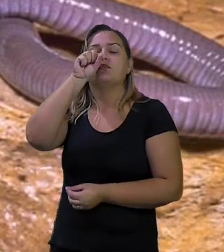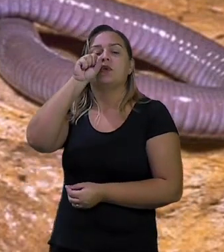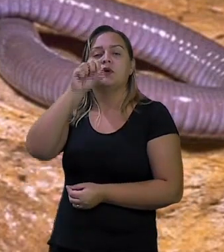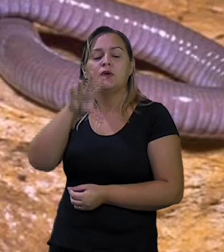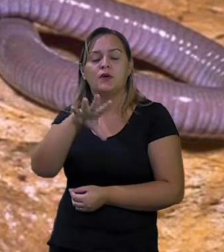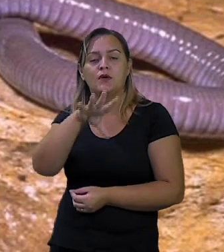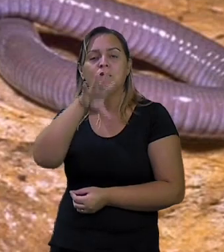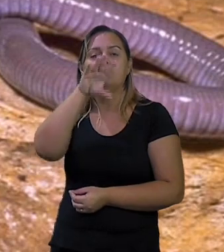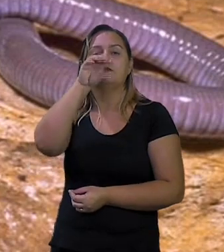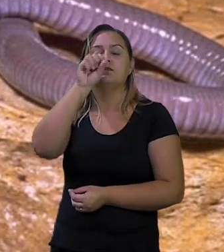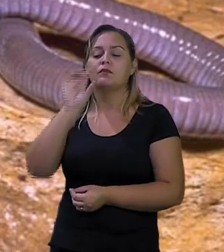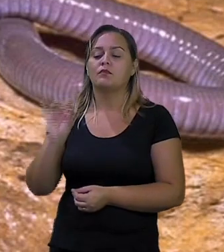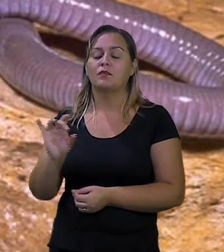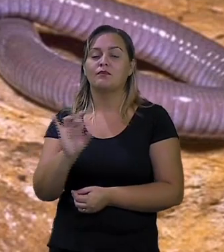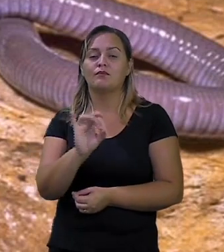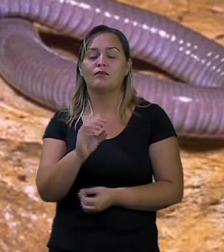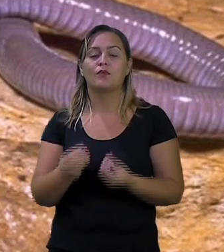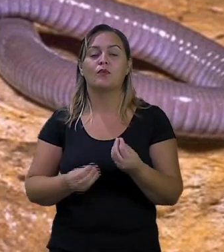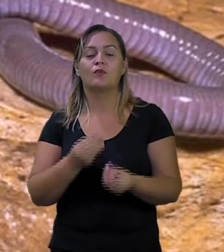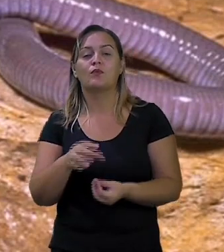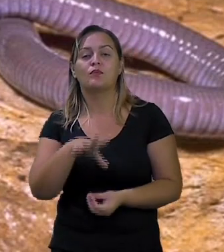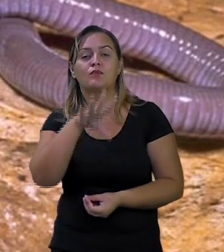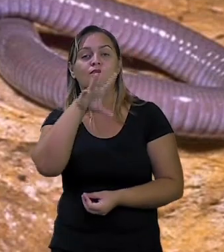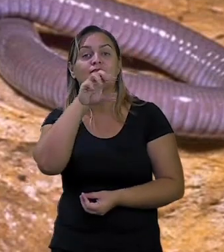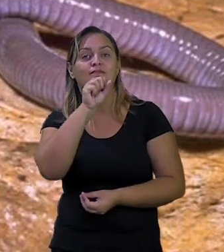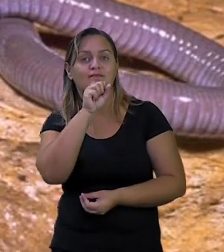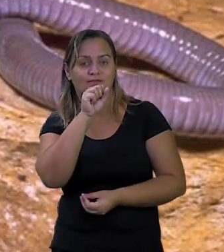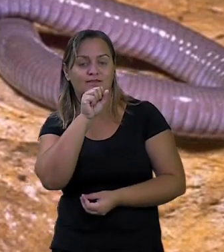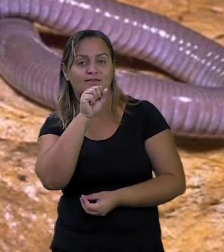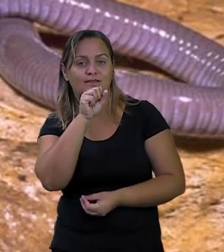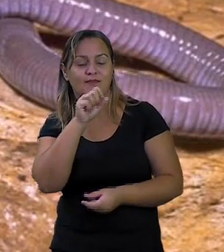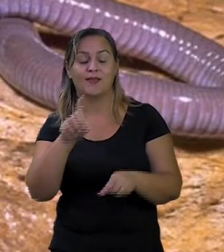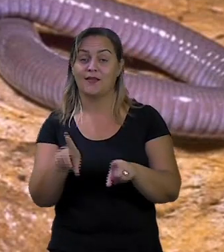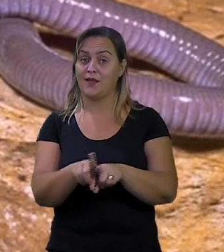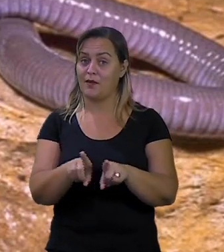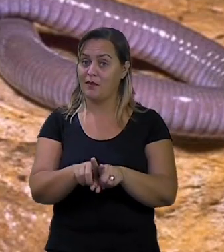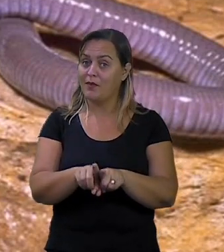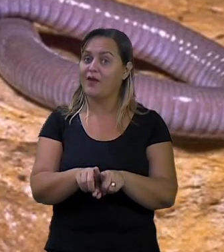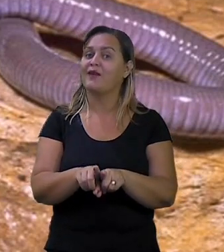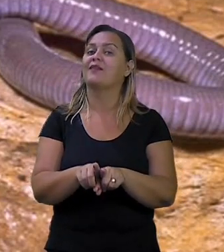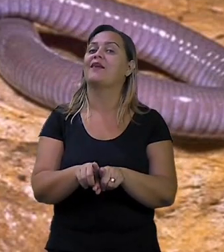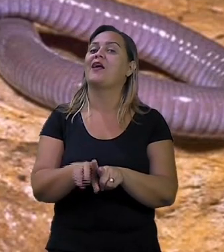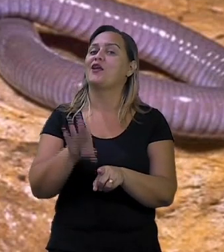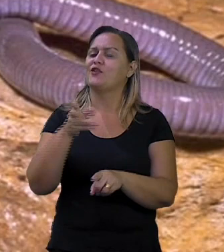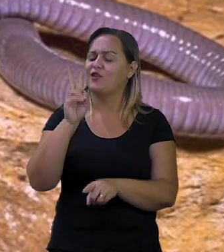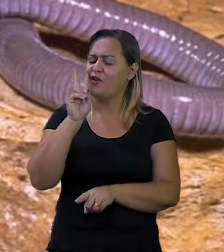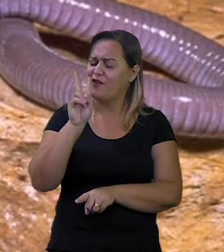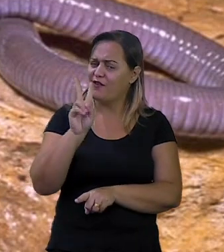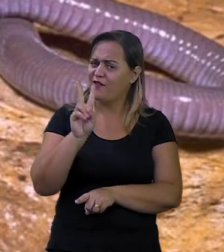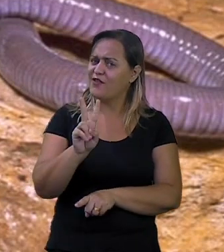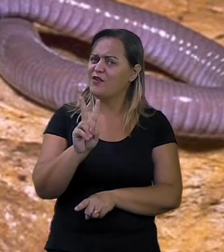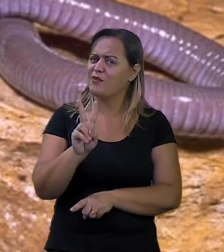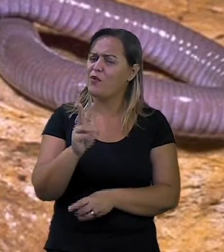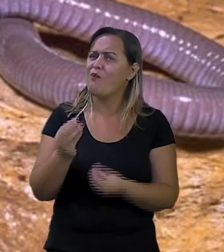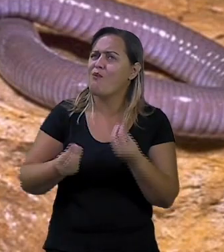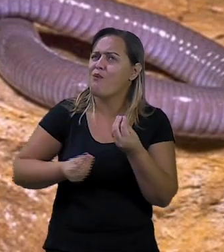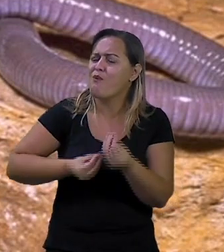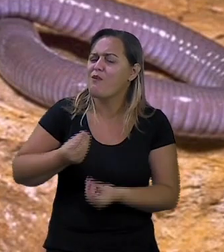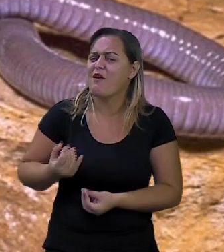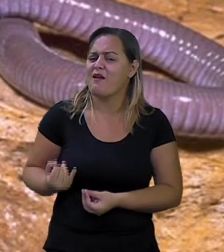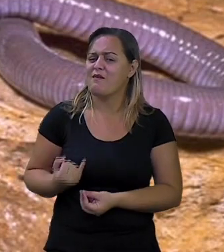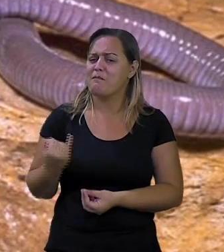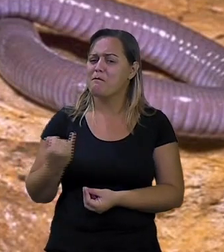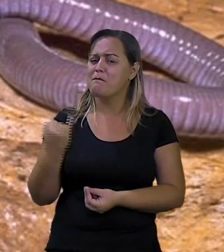tem importância lá dentro do nosso meio vamos sair da questão